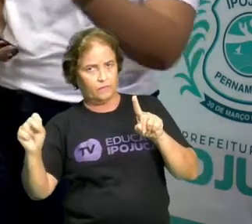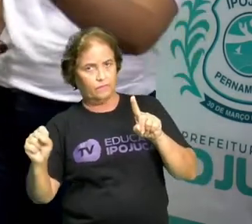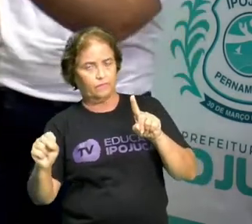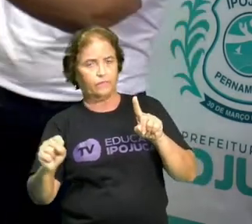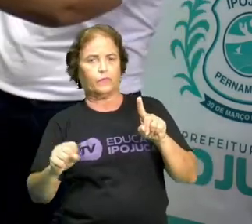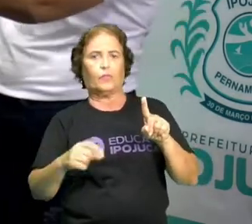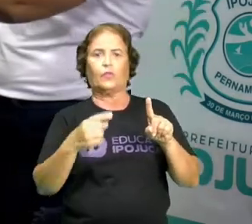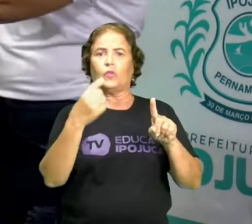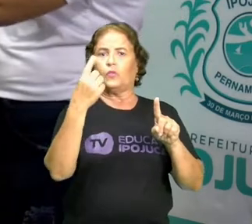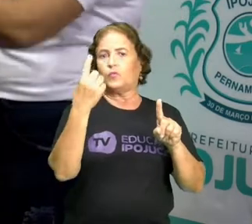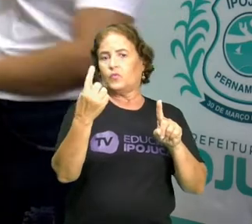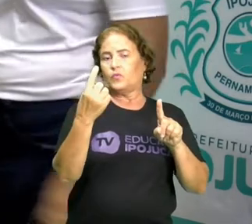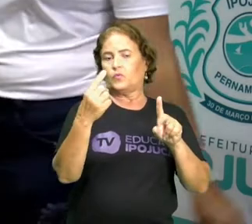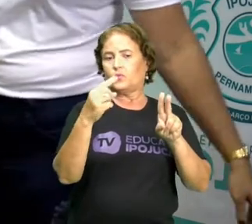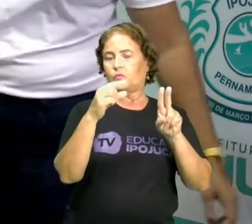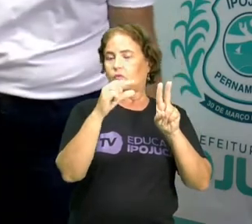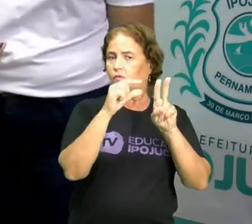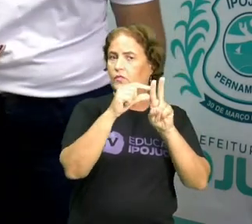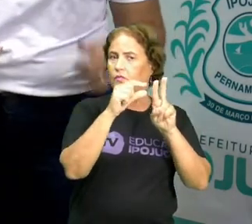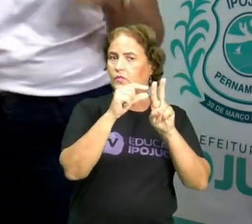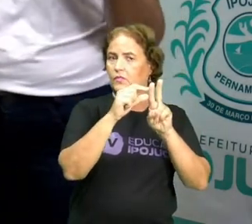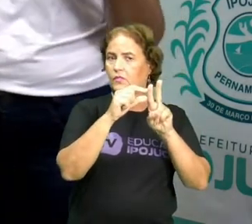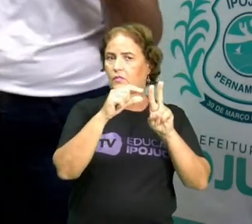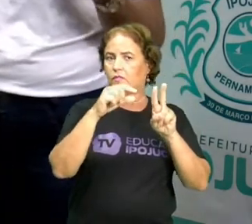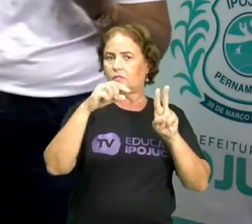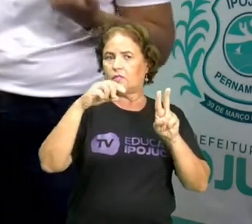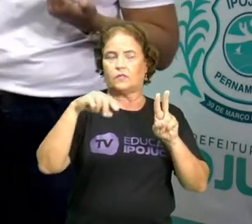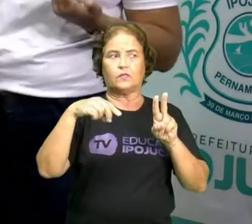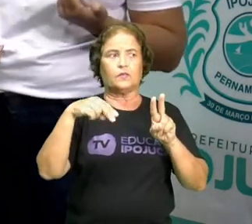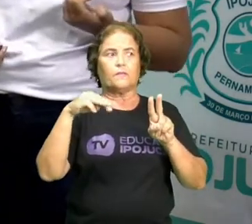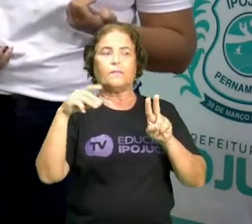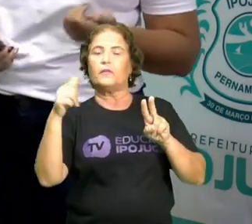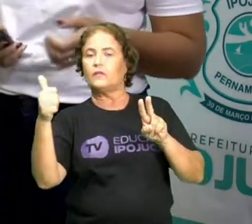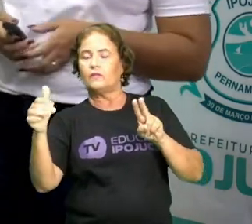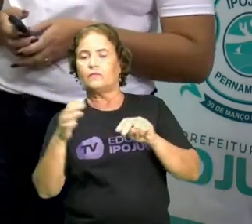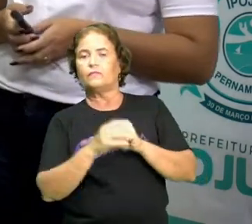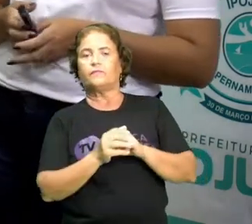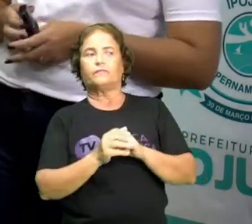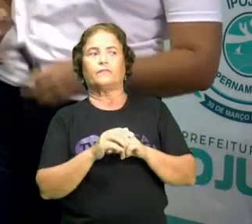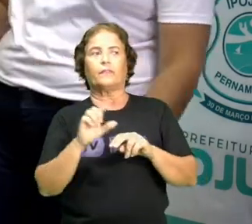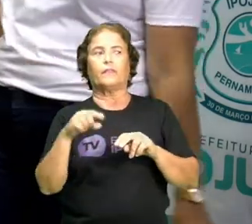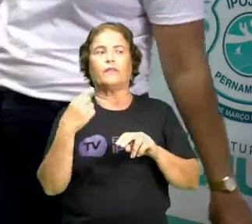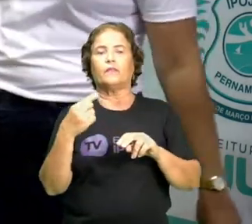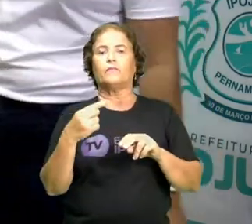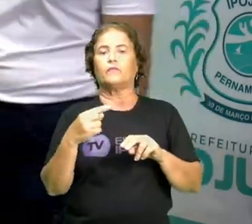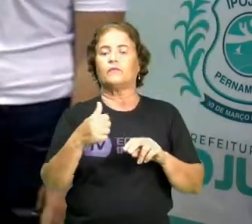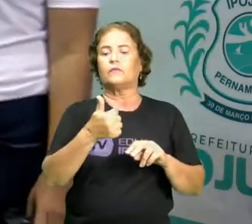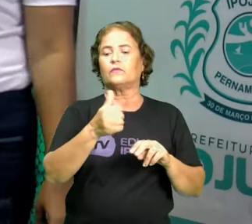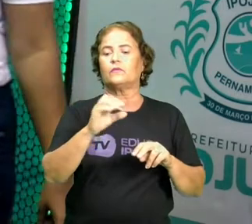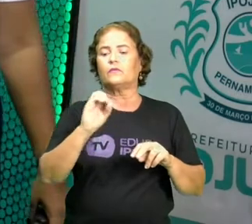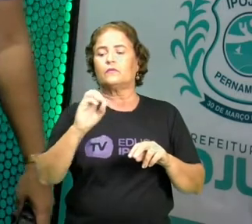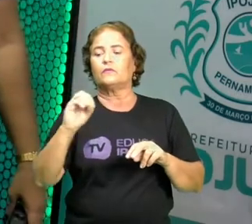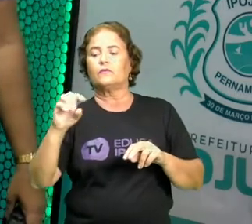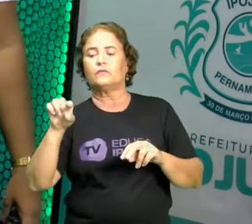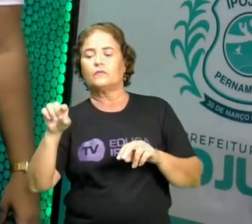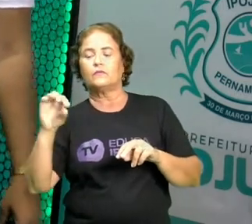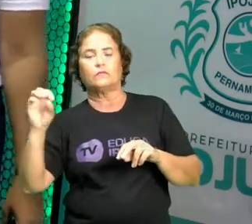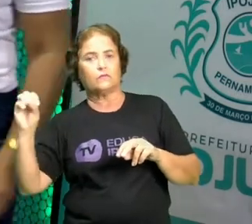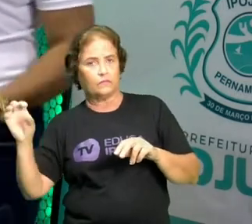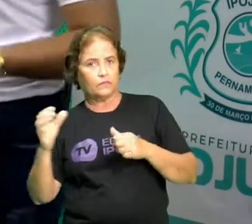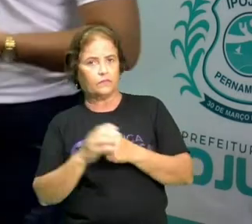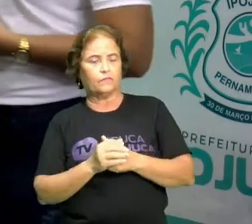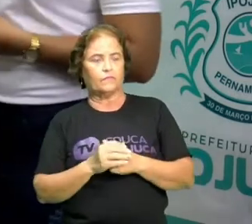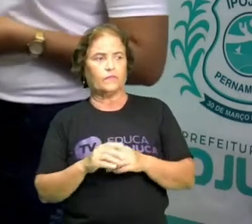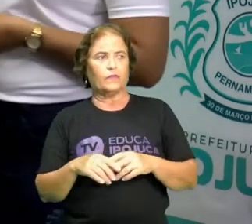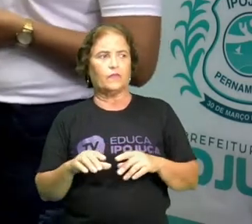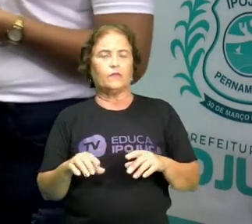ver o número 100 mil. Vamos ver como ele fica. Ó, presta atenção. No sistema de numeração